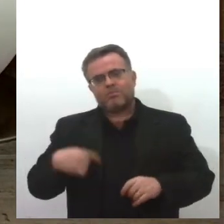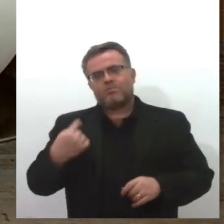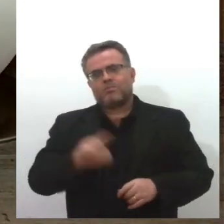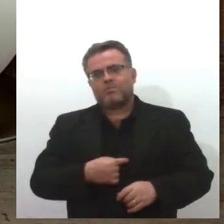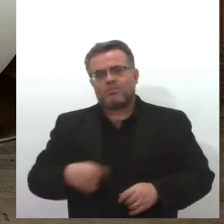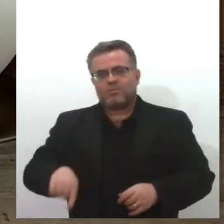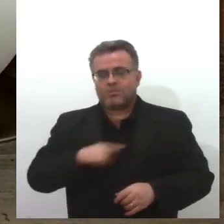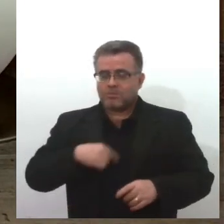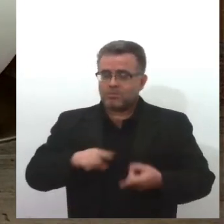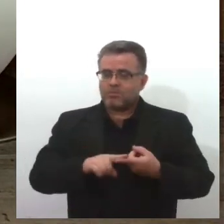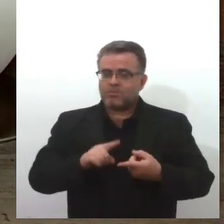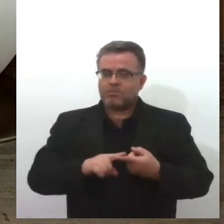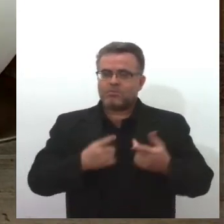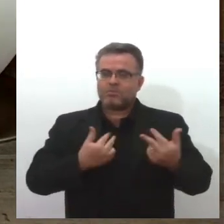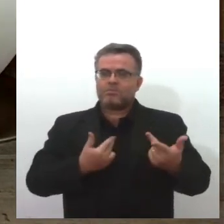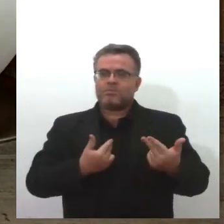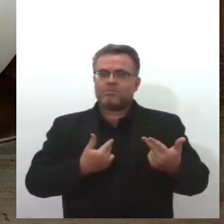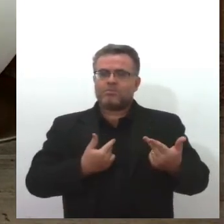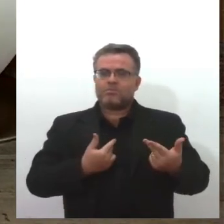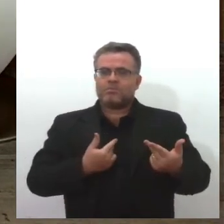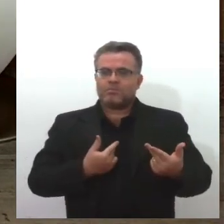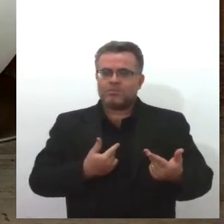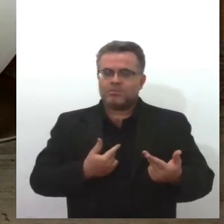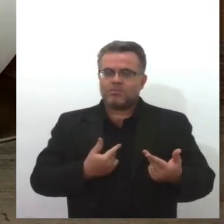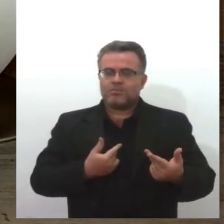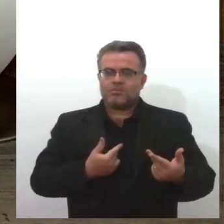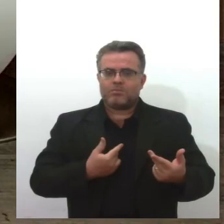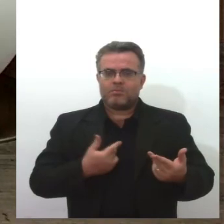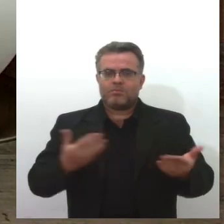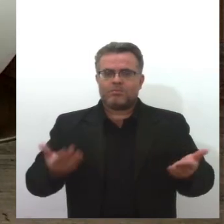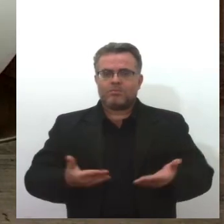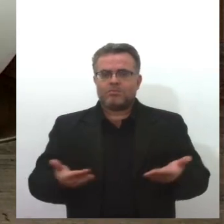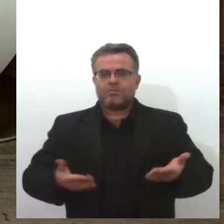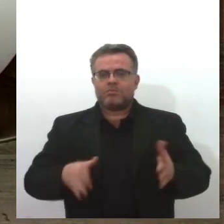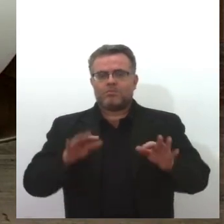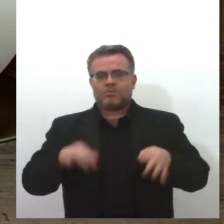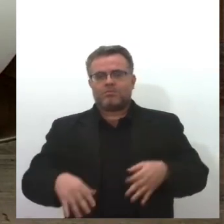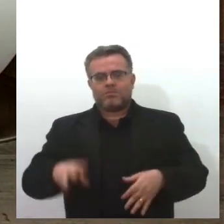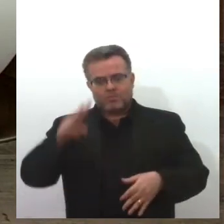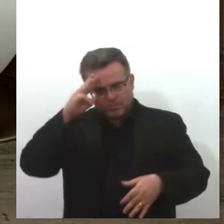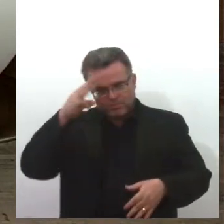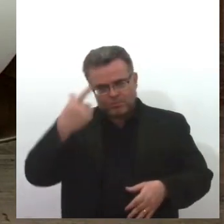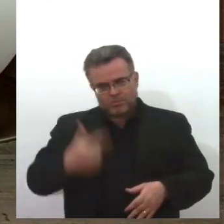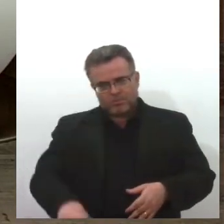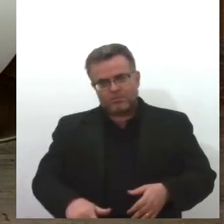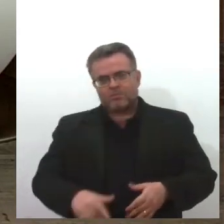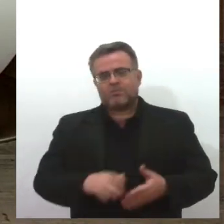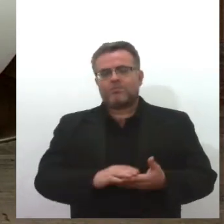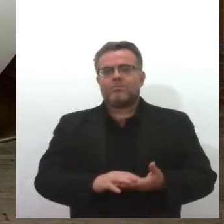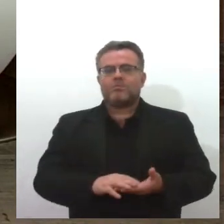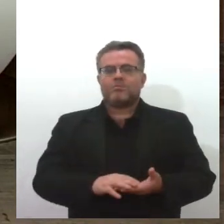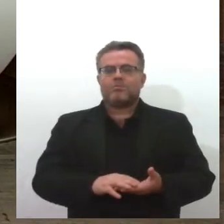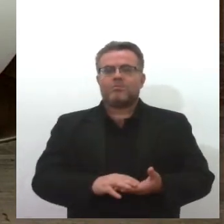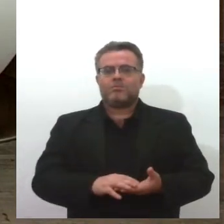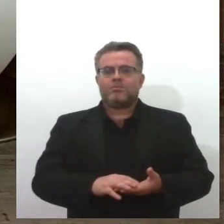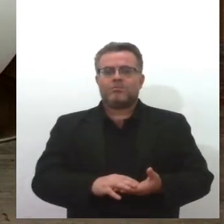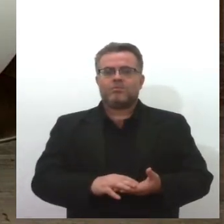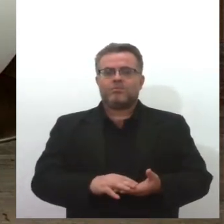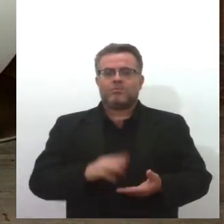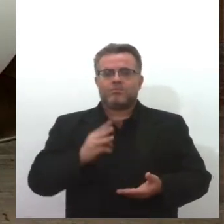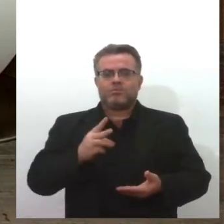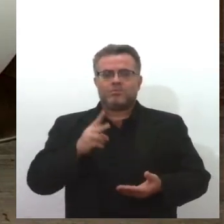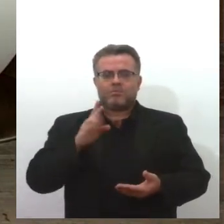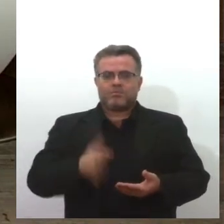Então, para nós, é fim de reta hoje. Terça-feira tem mais. Estamos de volta às 14h30, mas antes, só lembrando que você pode